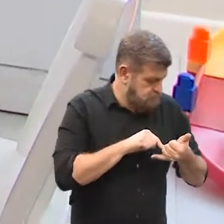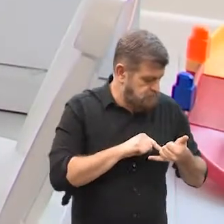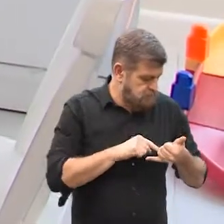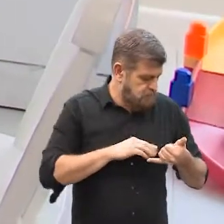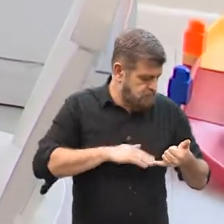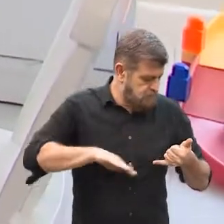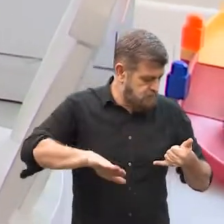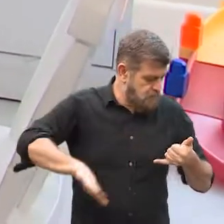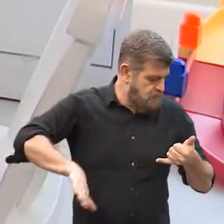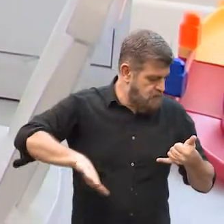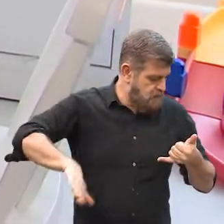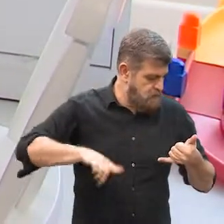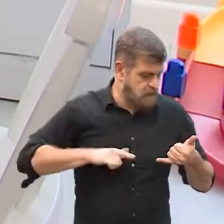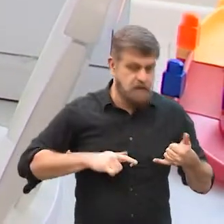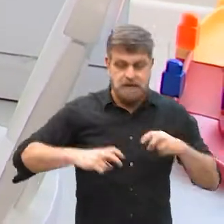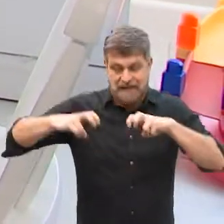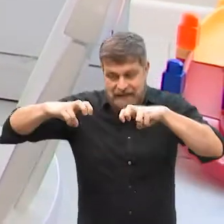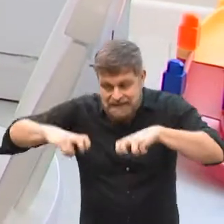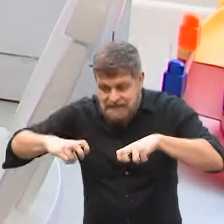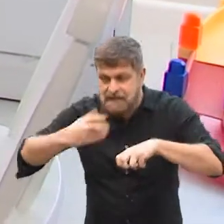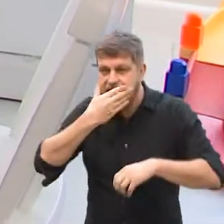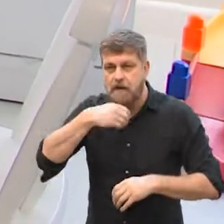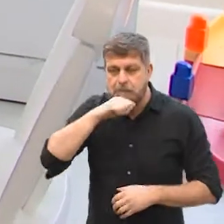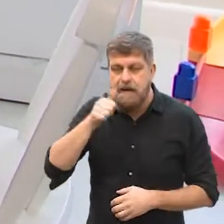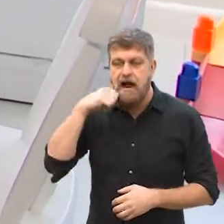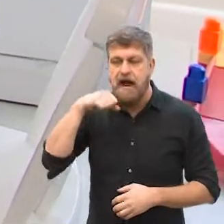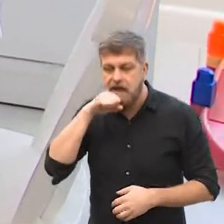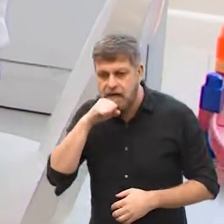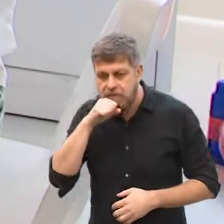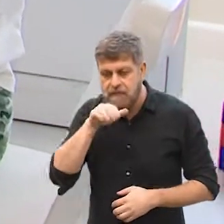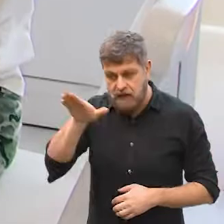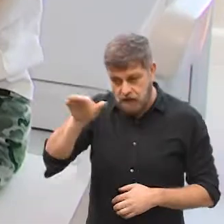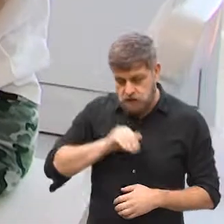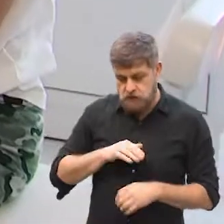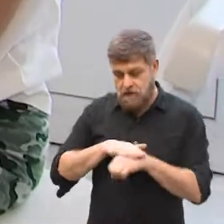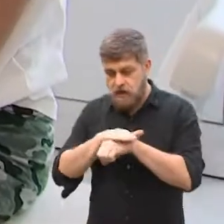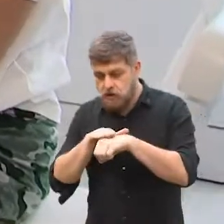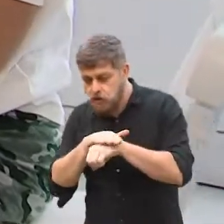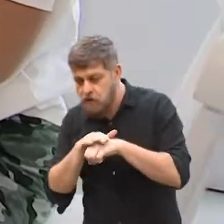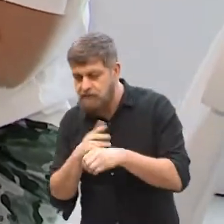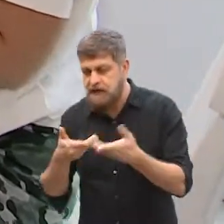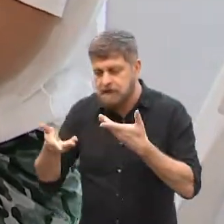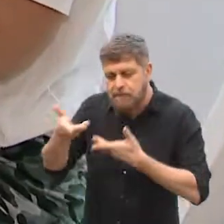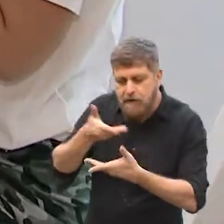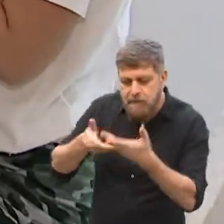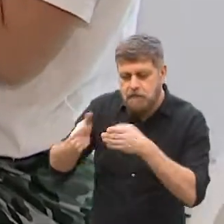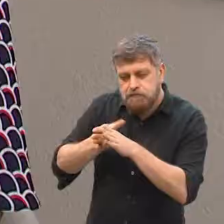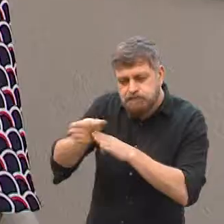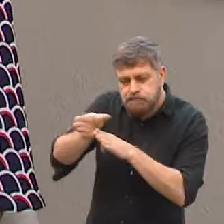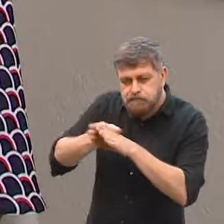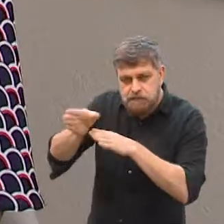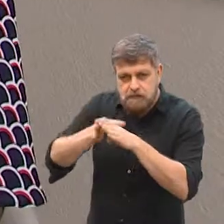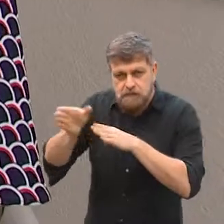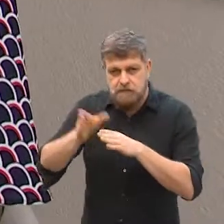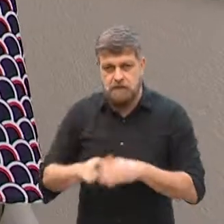tudo, às vezes a gente tem que sentar com os pais, esses pais participam desse processo terapêutico, você tem que fazer para você ter